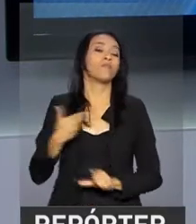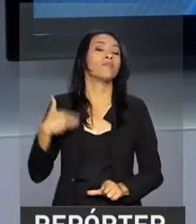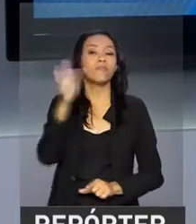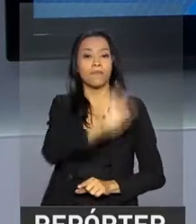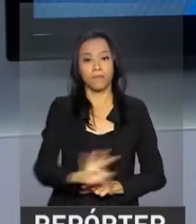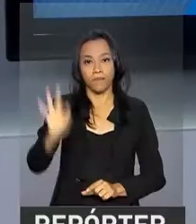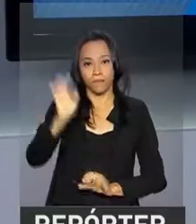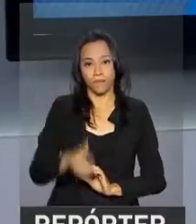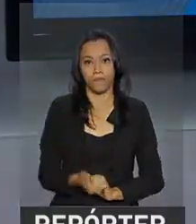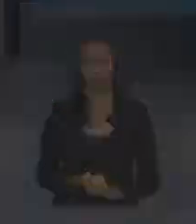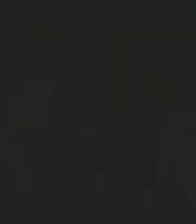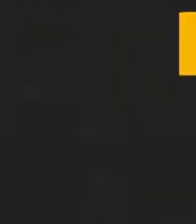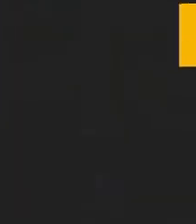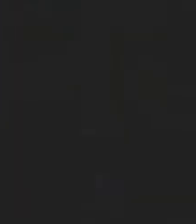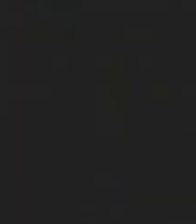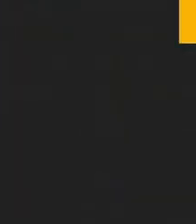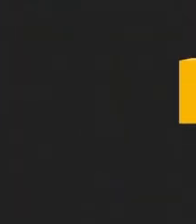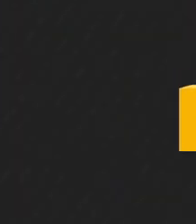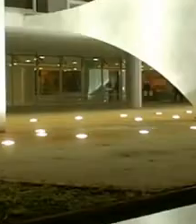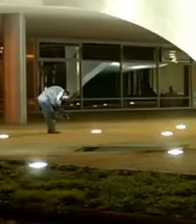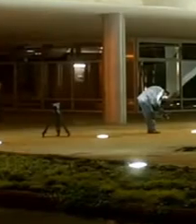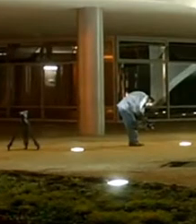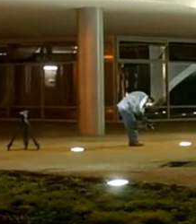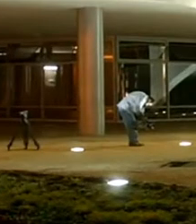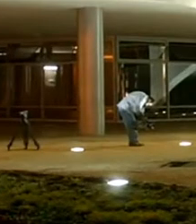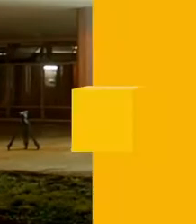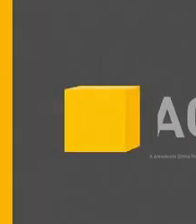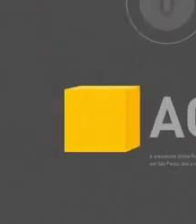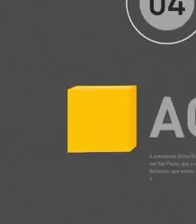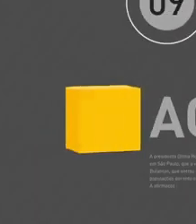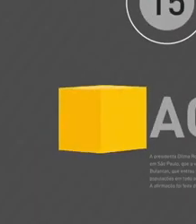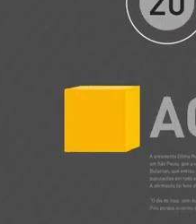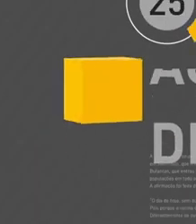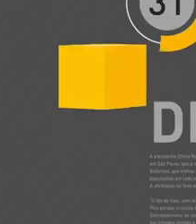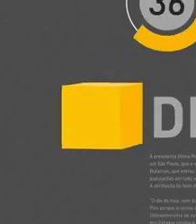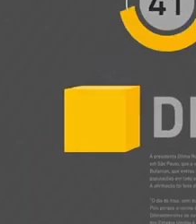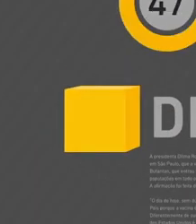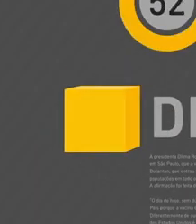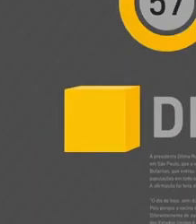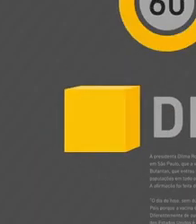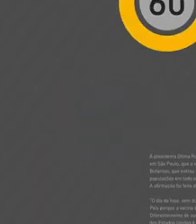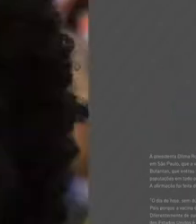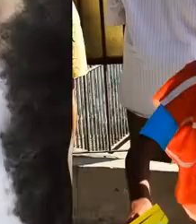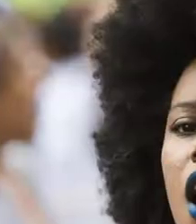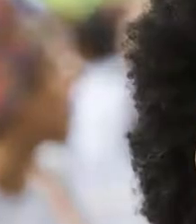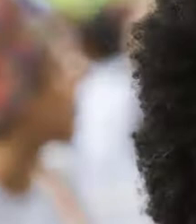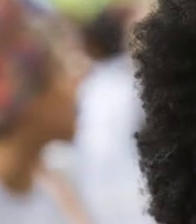Governo Federal.